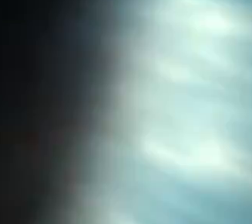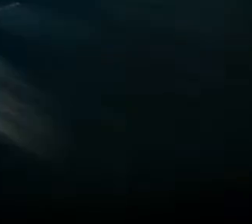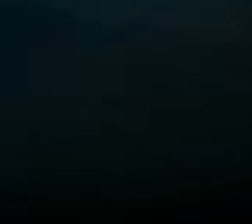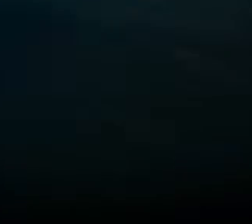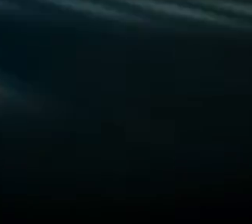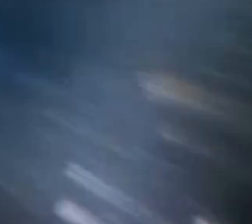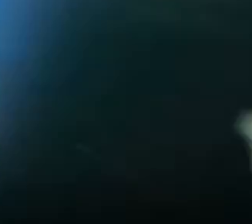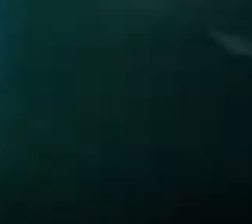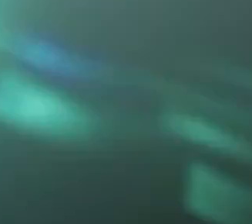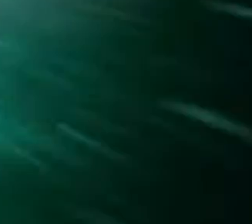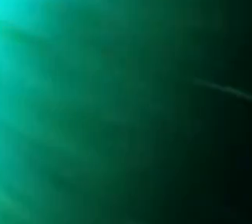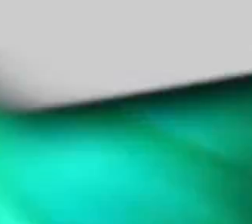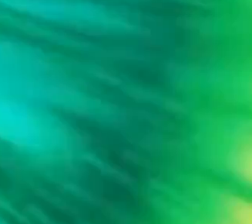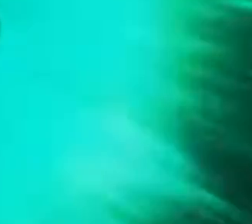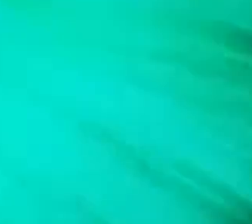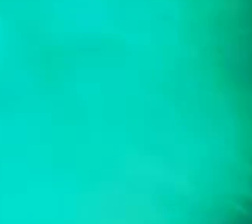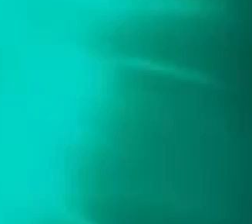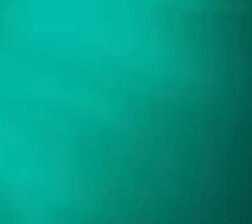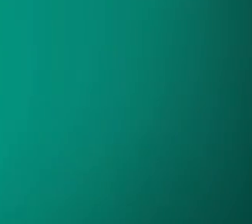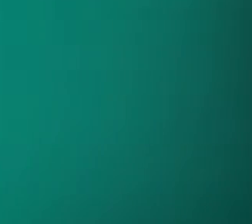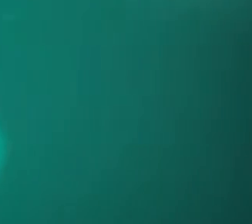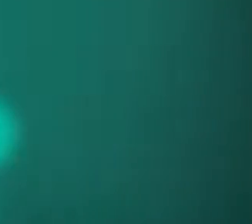E aí